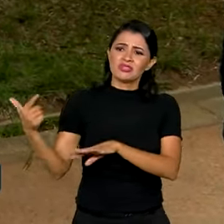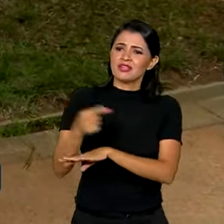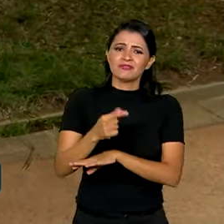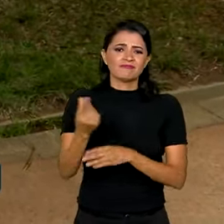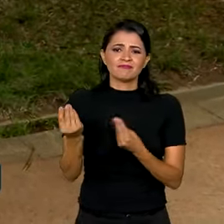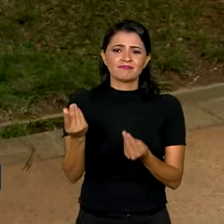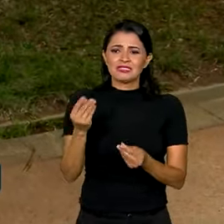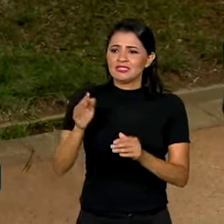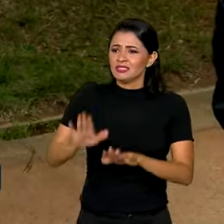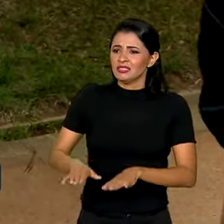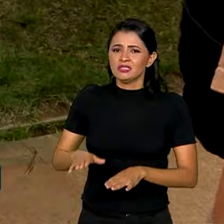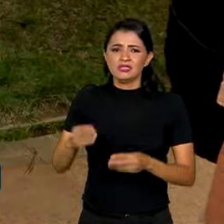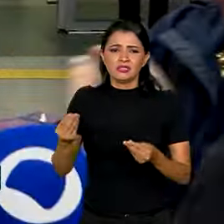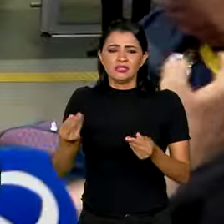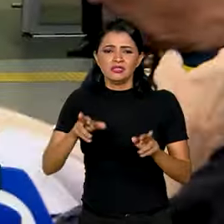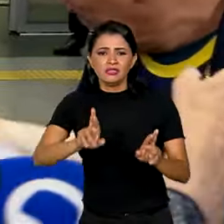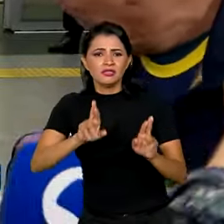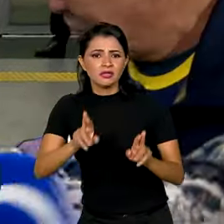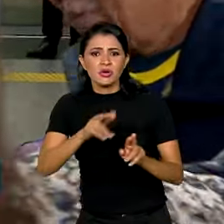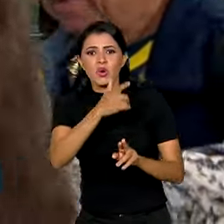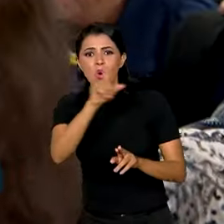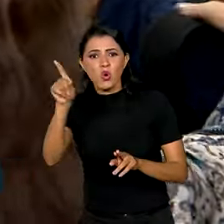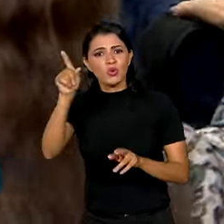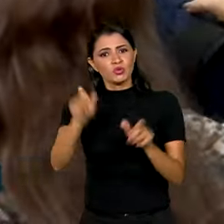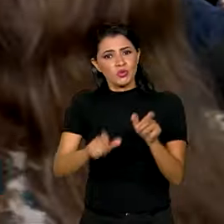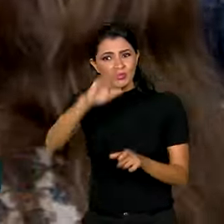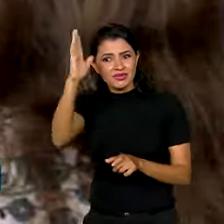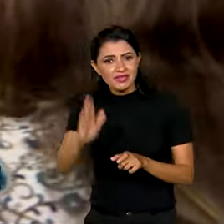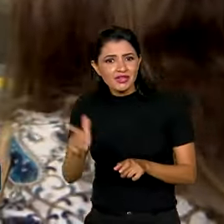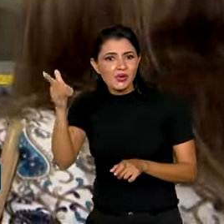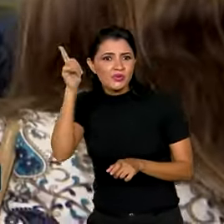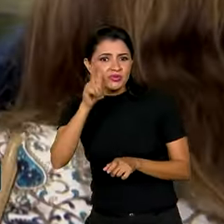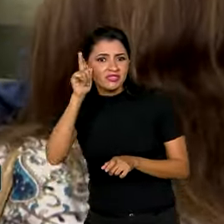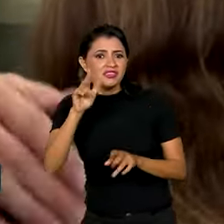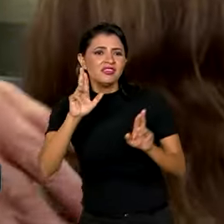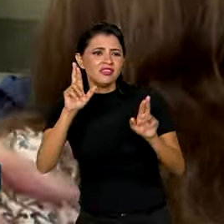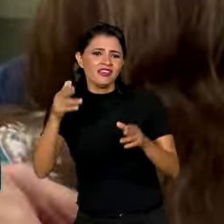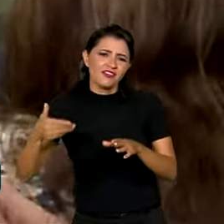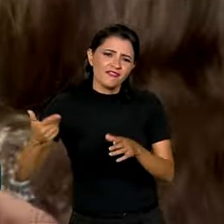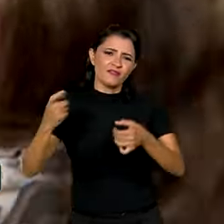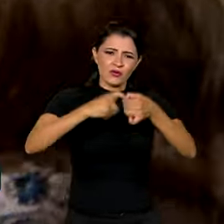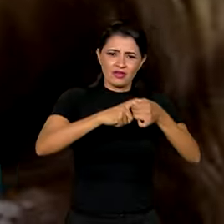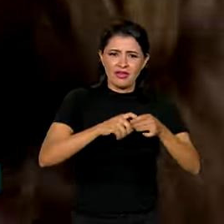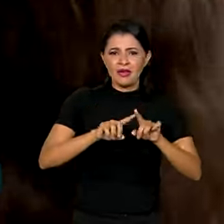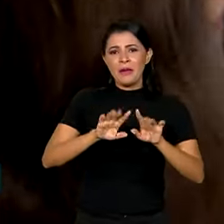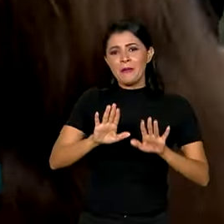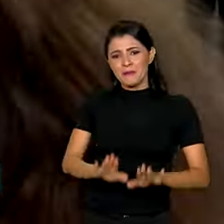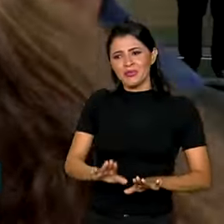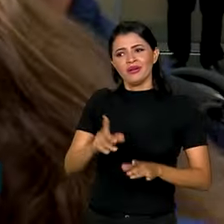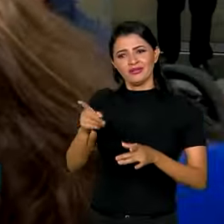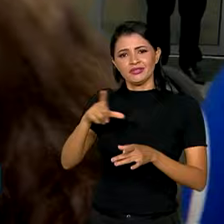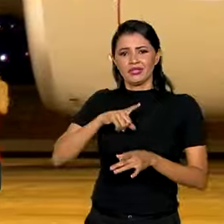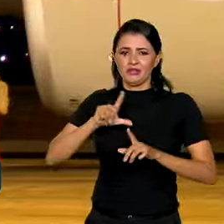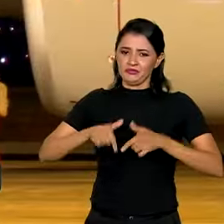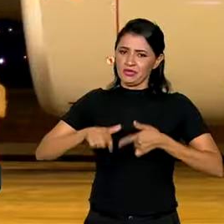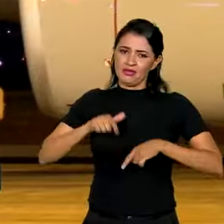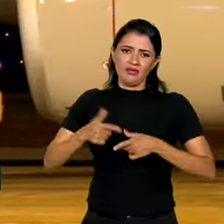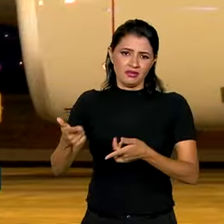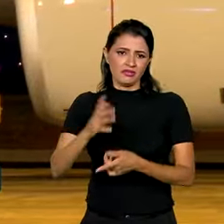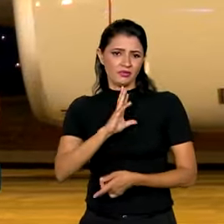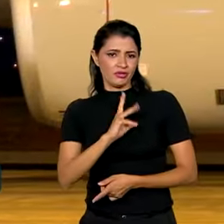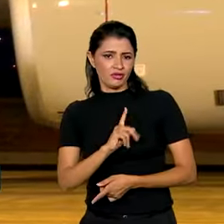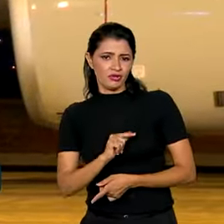dali, esperançosos que os outros brasileiros pelo menos consigam retornar, mas nós temos ali os israelenses